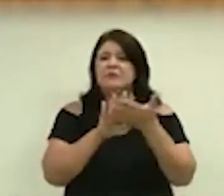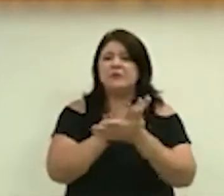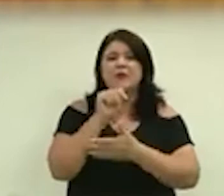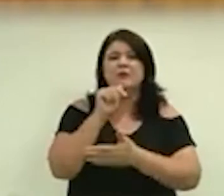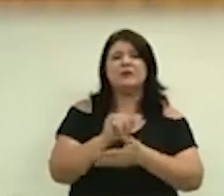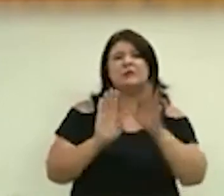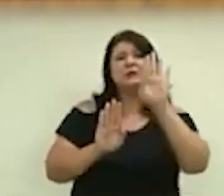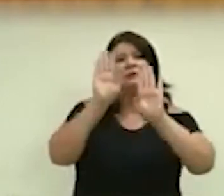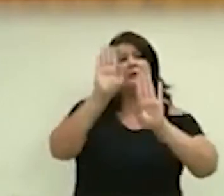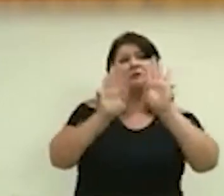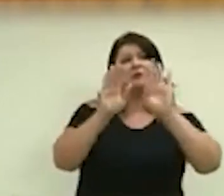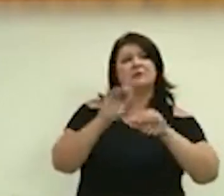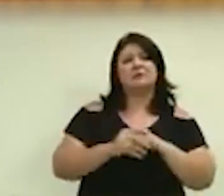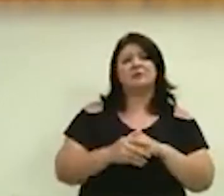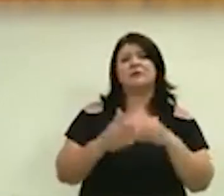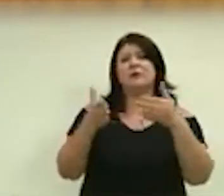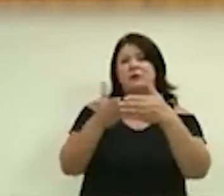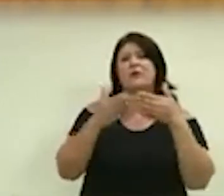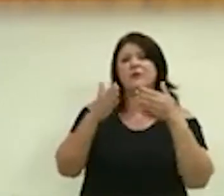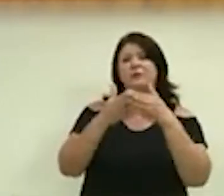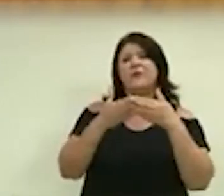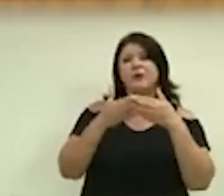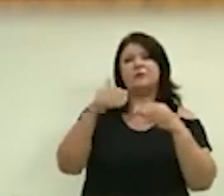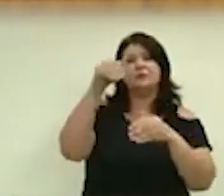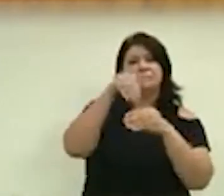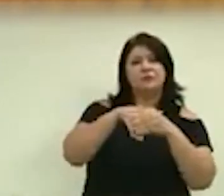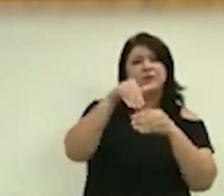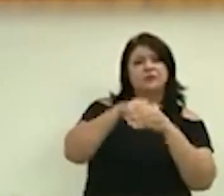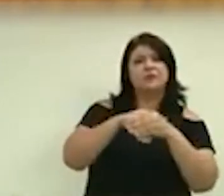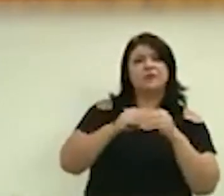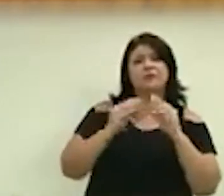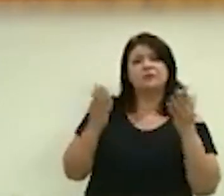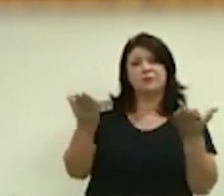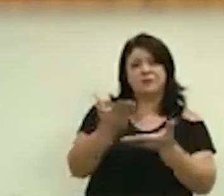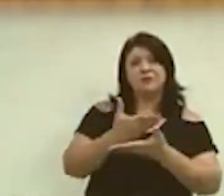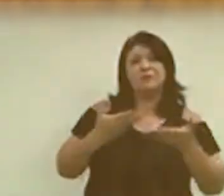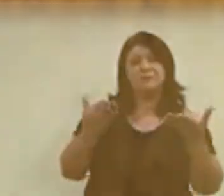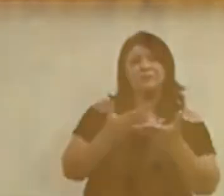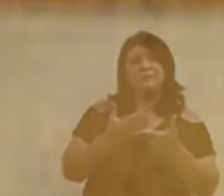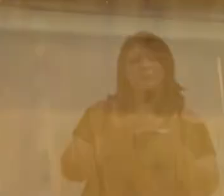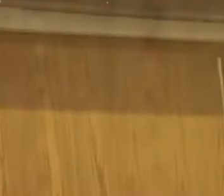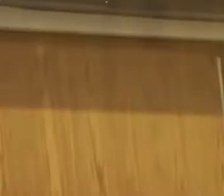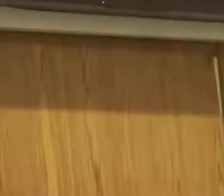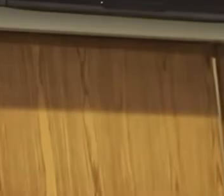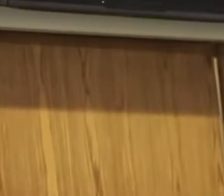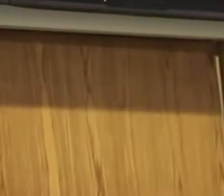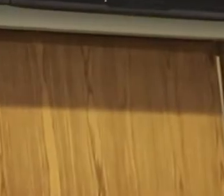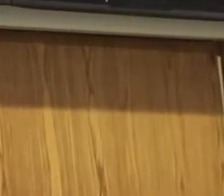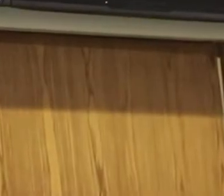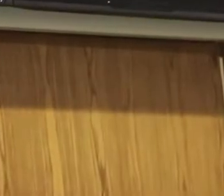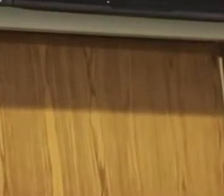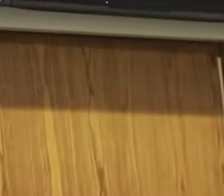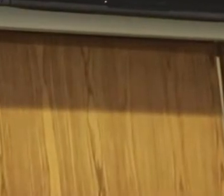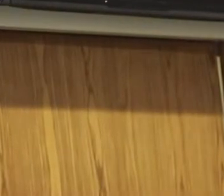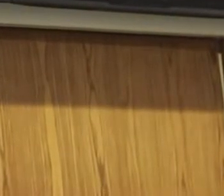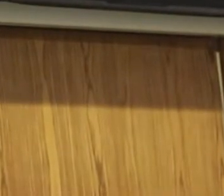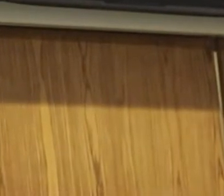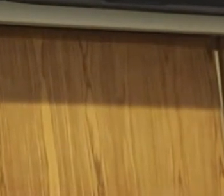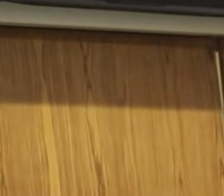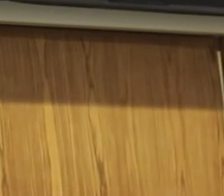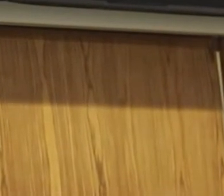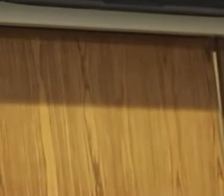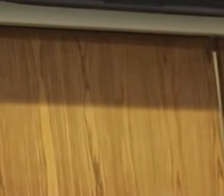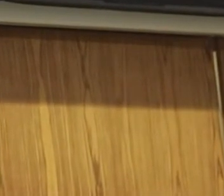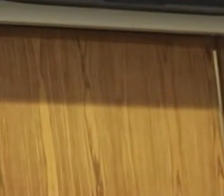voto favorável aos nobres pares para que a gente possa dar satisfação ao povo de Praia Grande. Obrigado. Projeto rejeitado